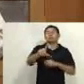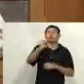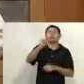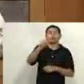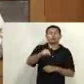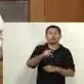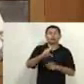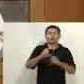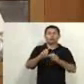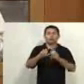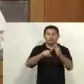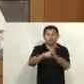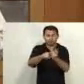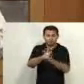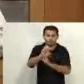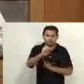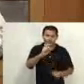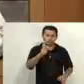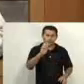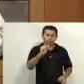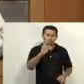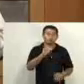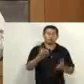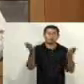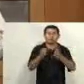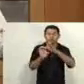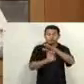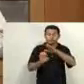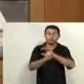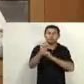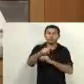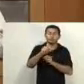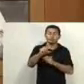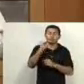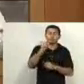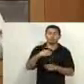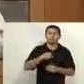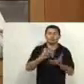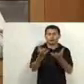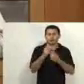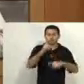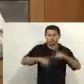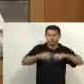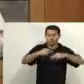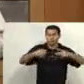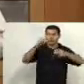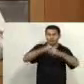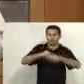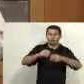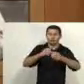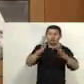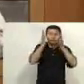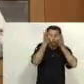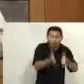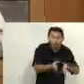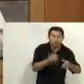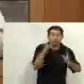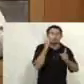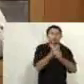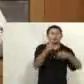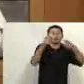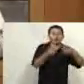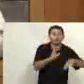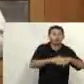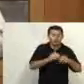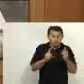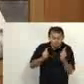é a estatística, tá? Agora, a empresa sim, ela pode definir. Eu quero que meus produtos estejam localizados o